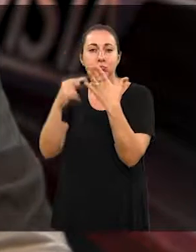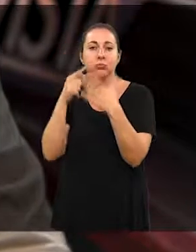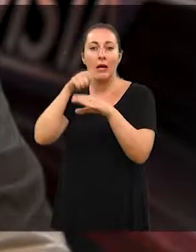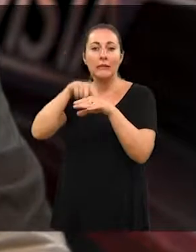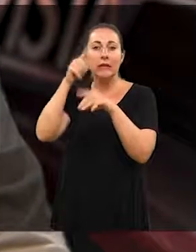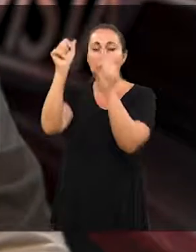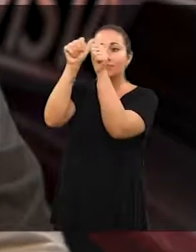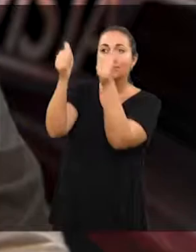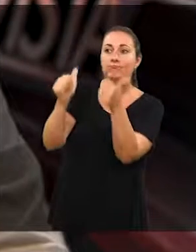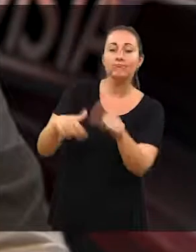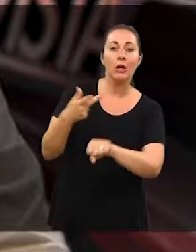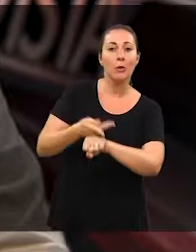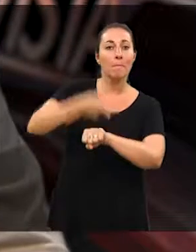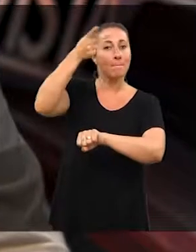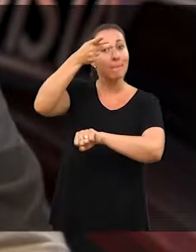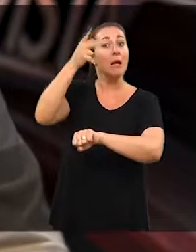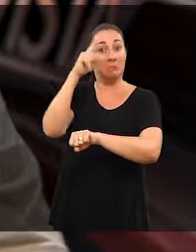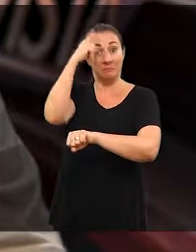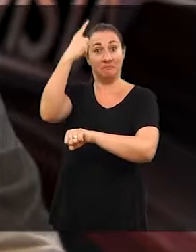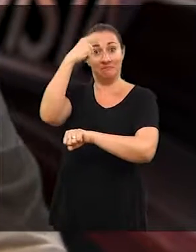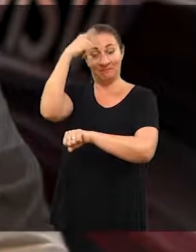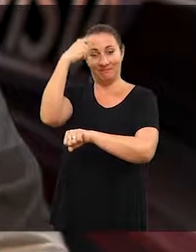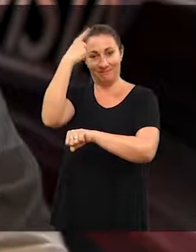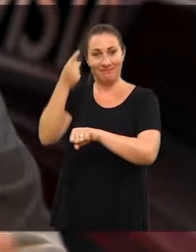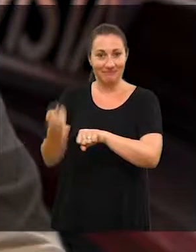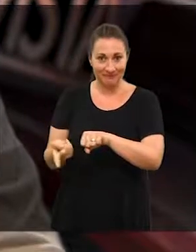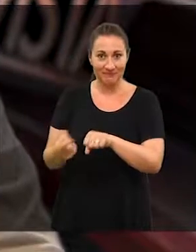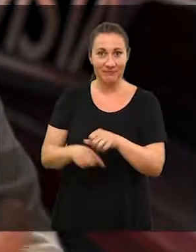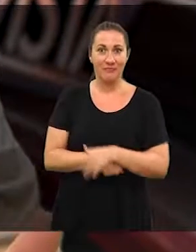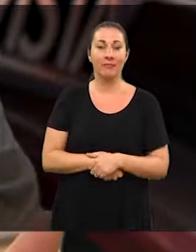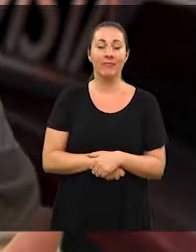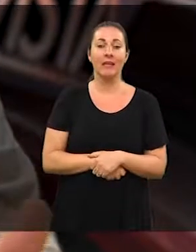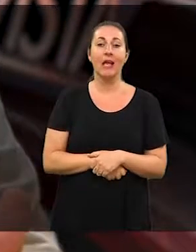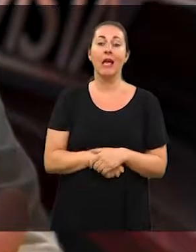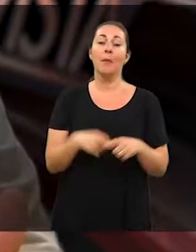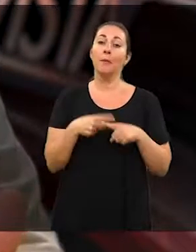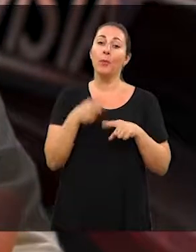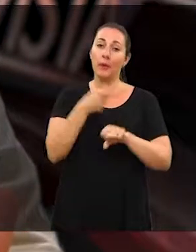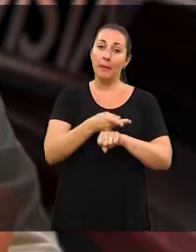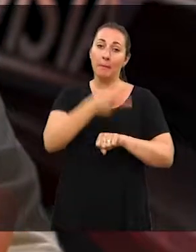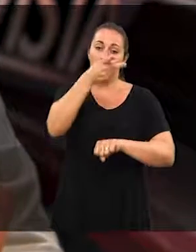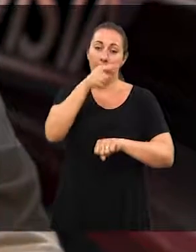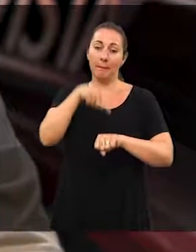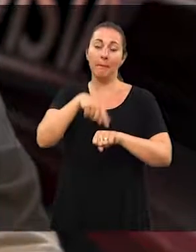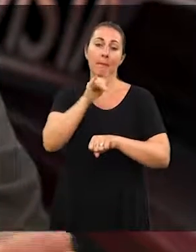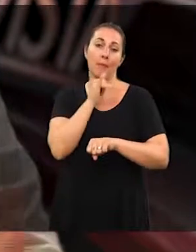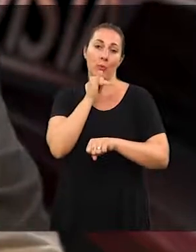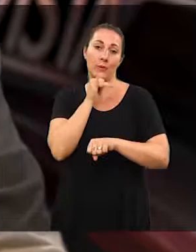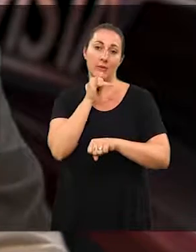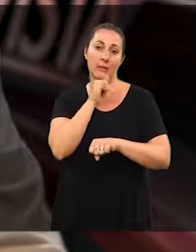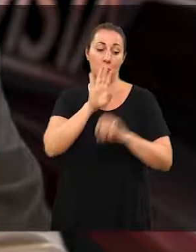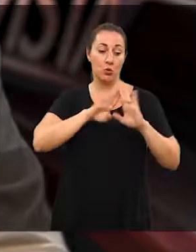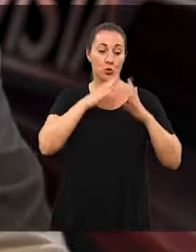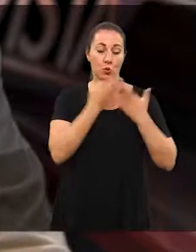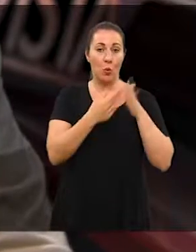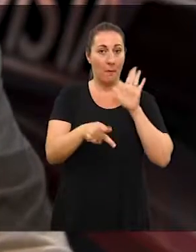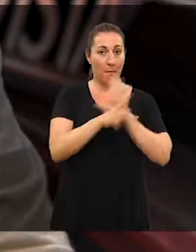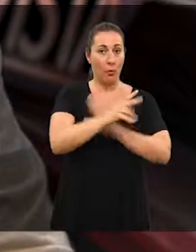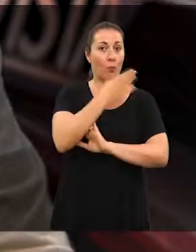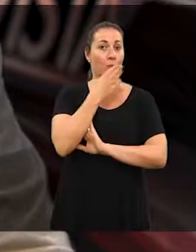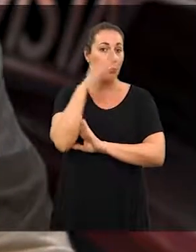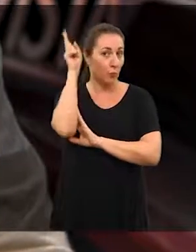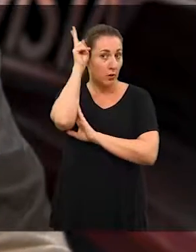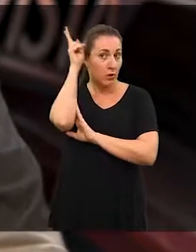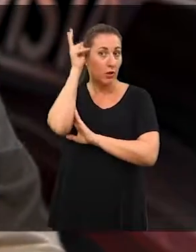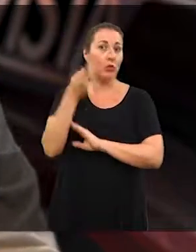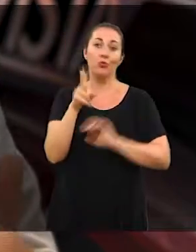criar a premiação, o troféu de premiação, que os troféus serão assim, por exemplo, escola indígena serão com